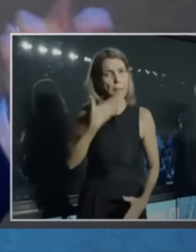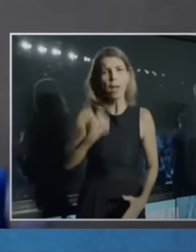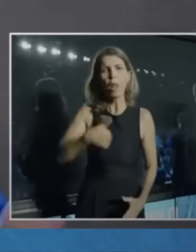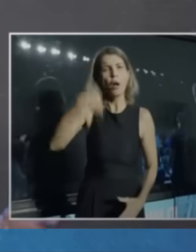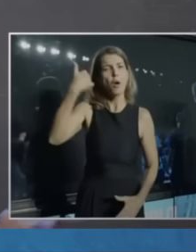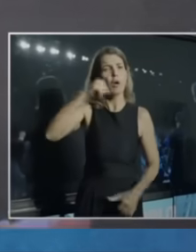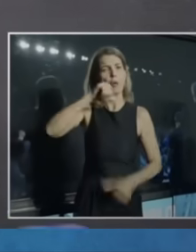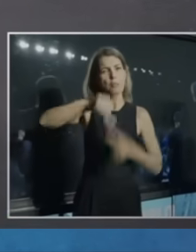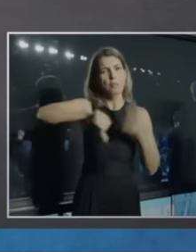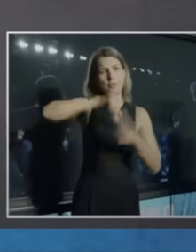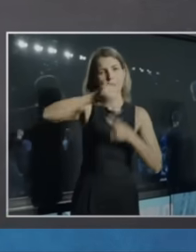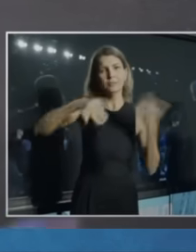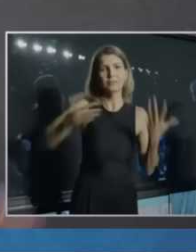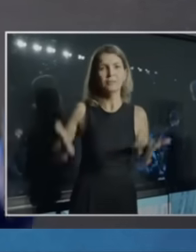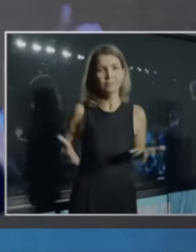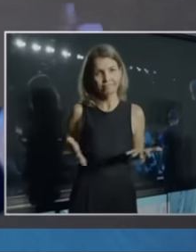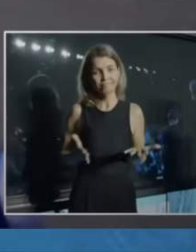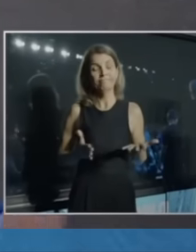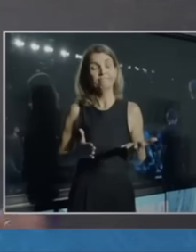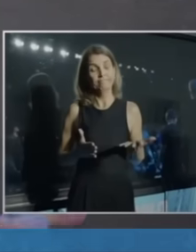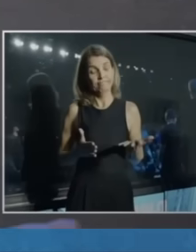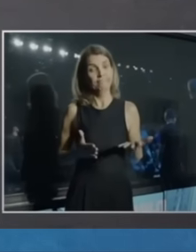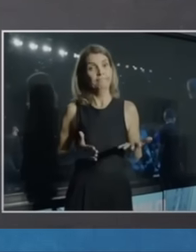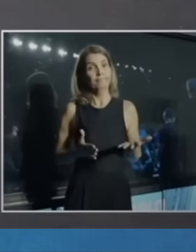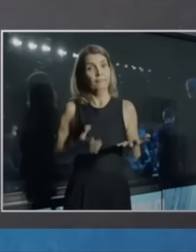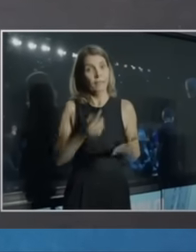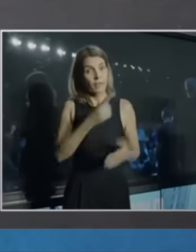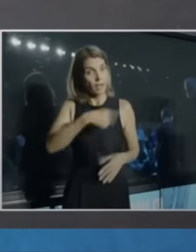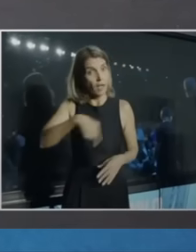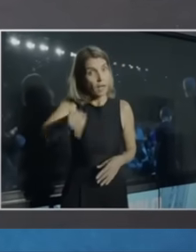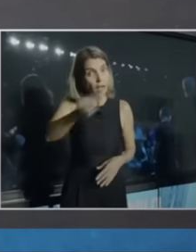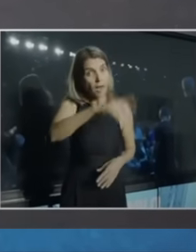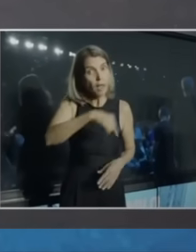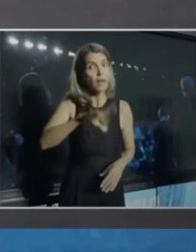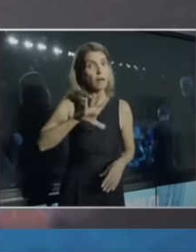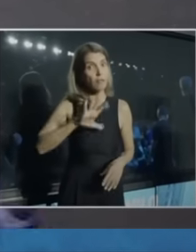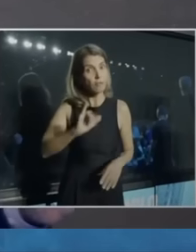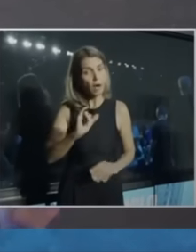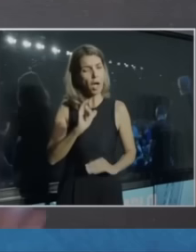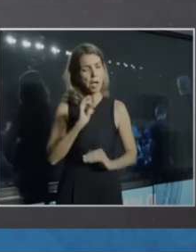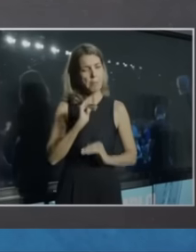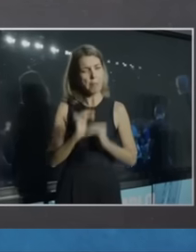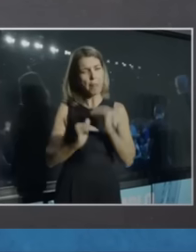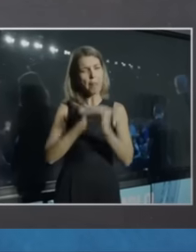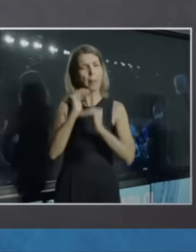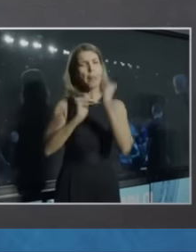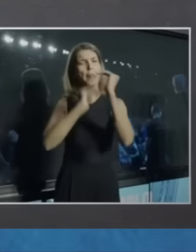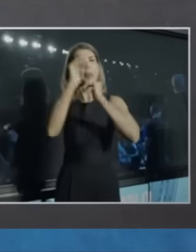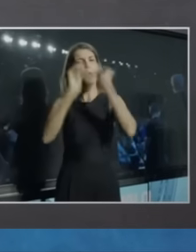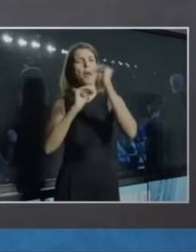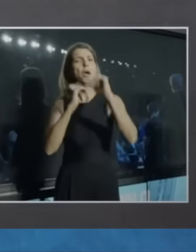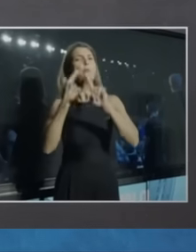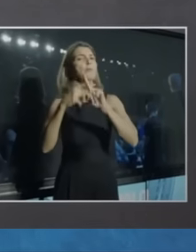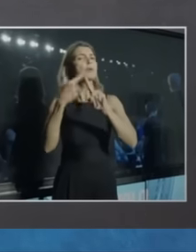zipando, compactando os e-mails capturados e que vai mandá-los para o líder do grupo. O candidato diz que 2 computadores